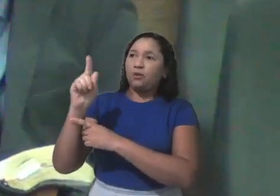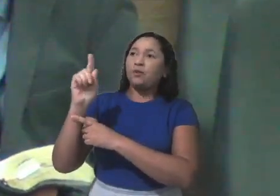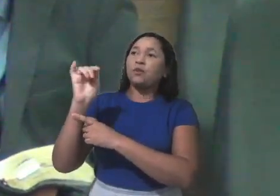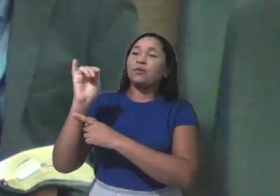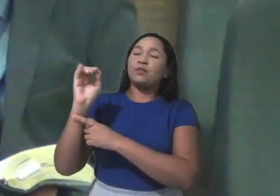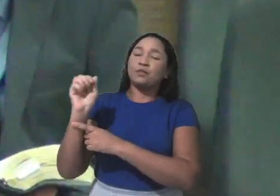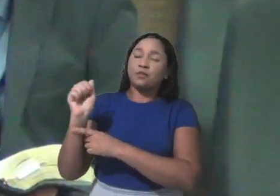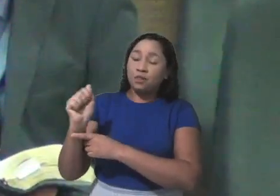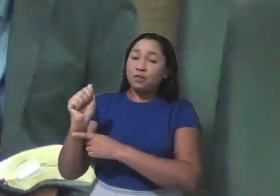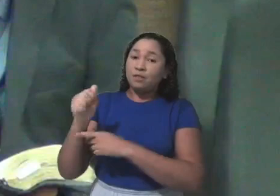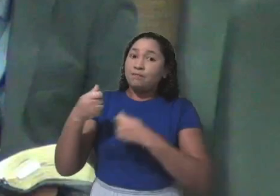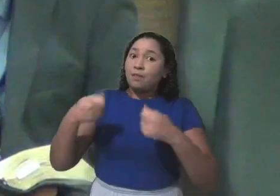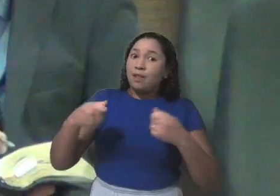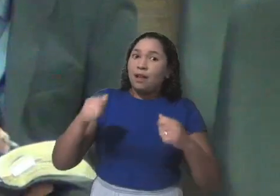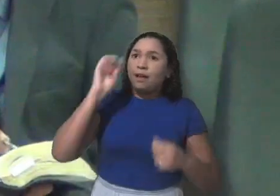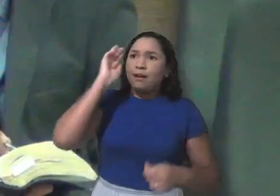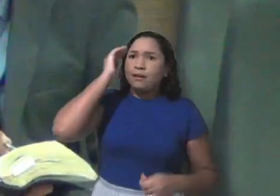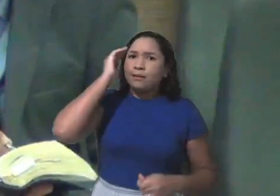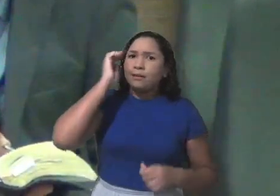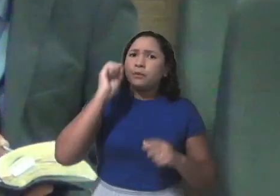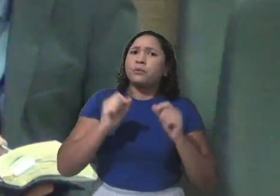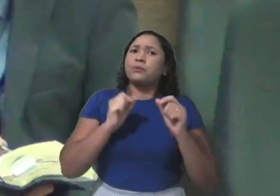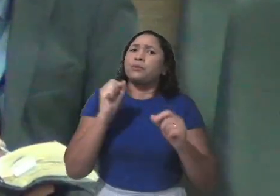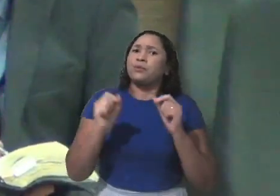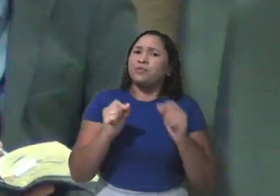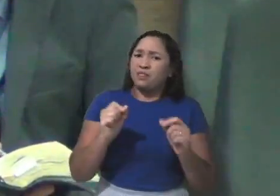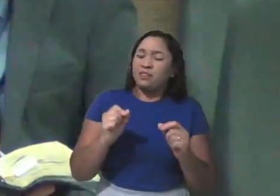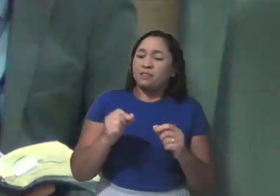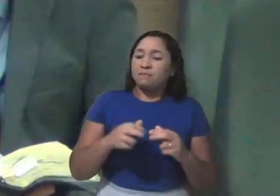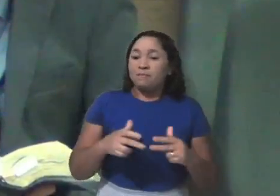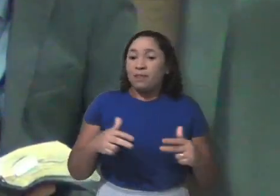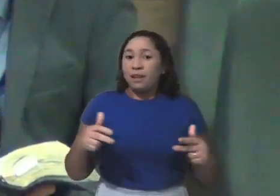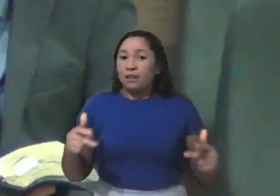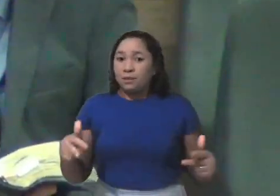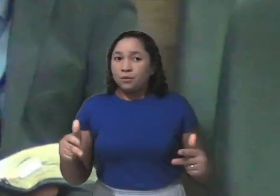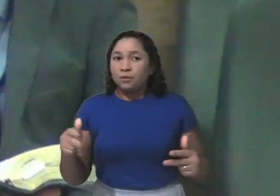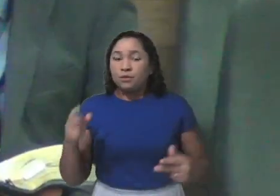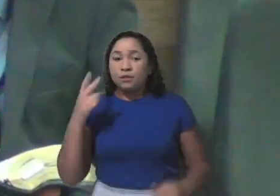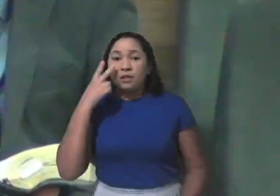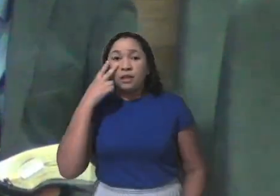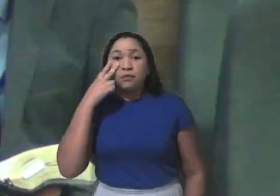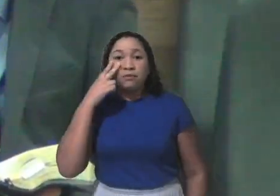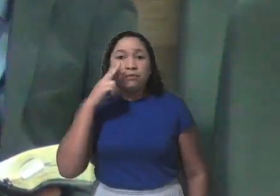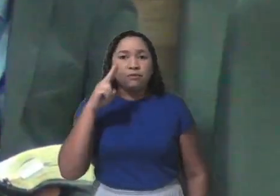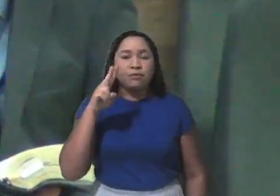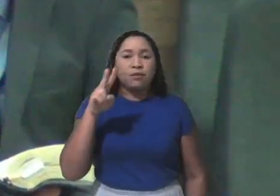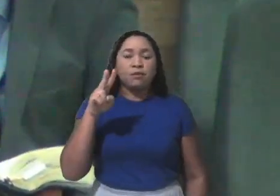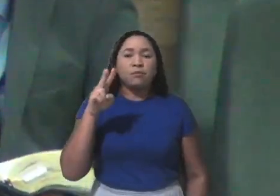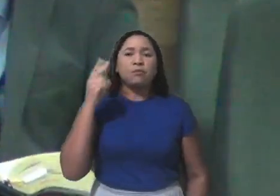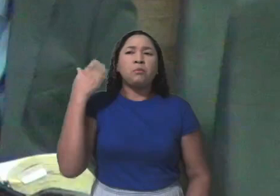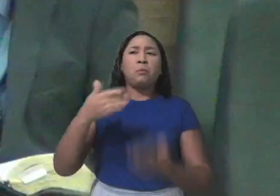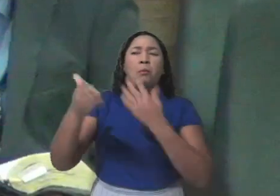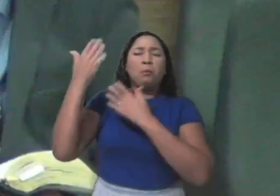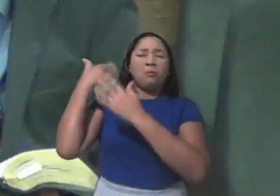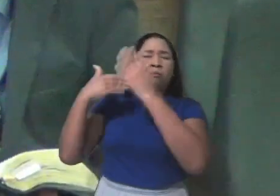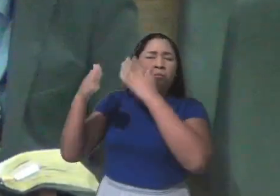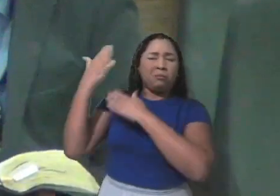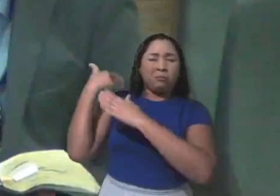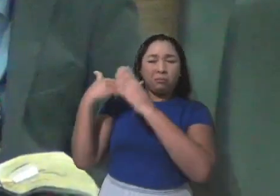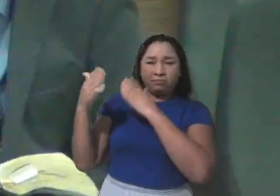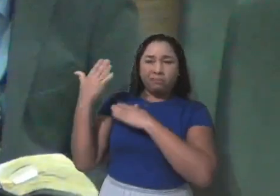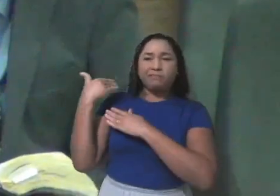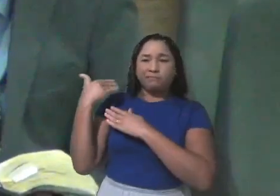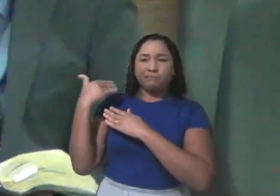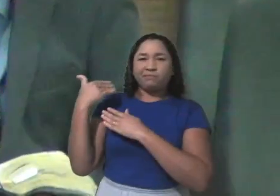as coisas que, primeiro, vistes, ou seja, as coisas que já passaram. Vistes,